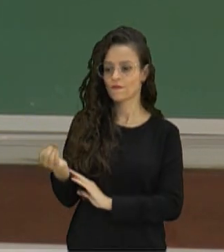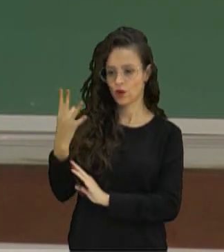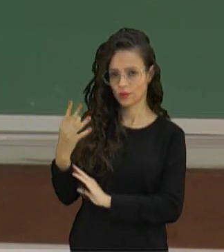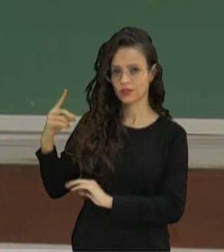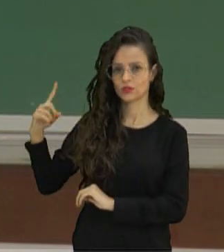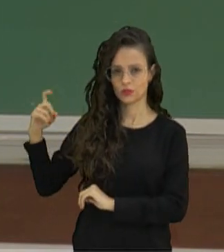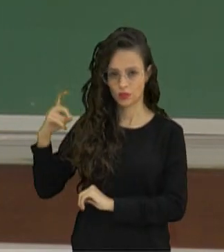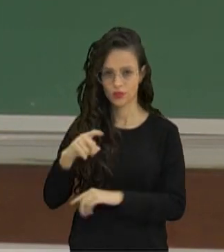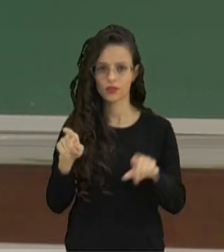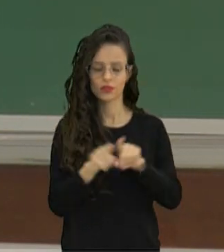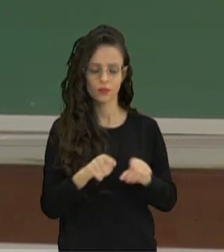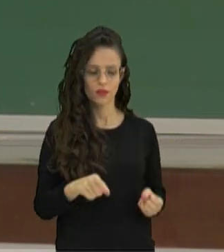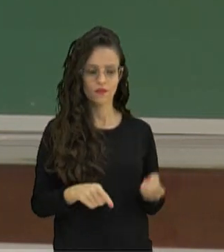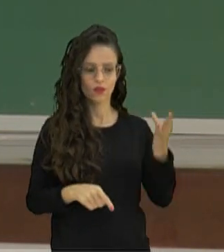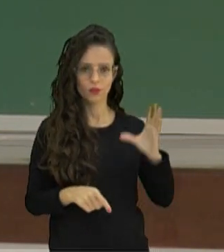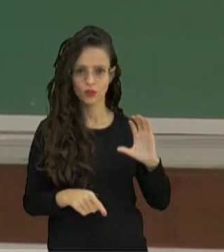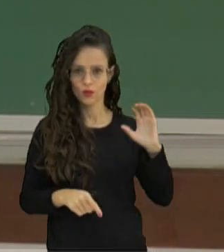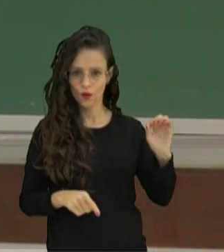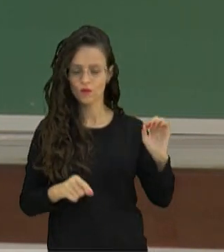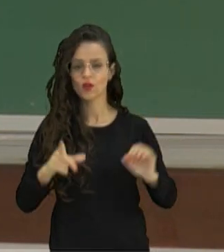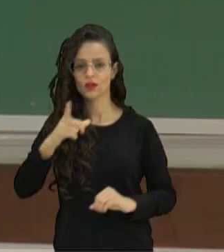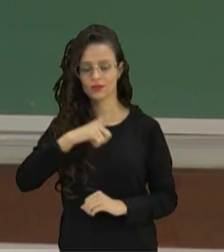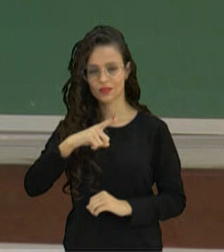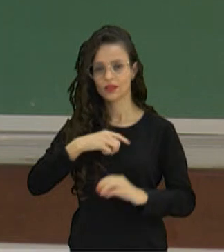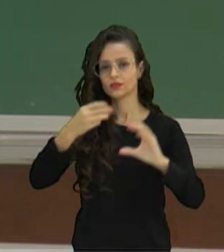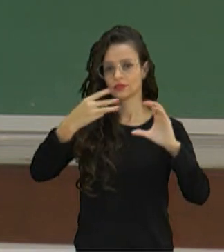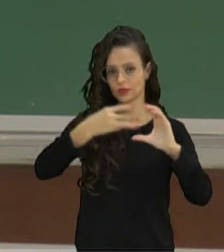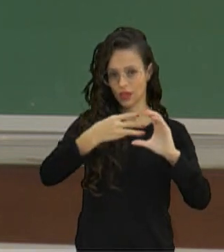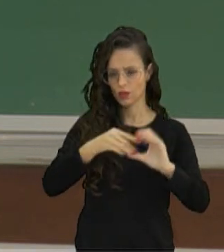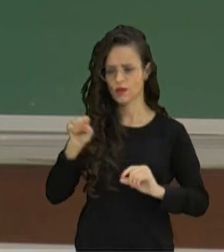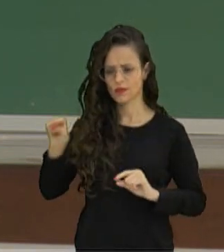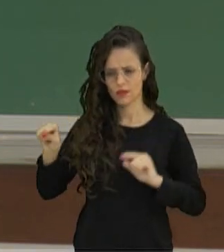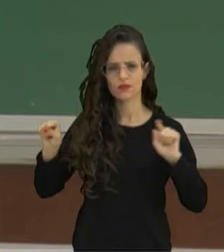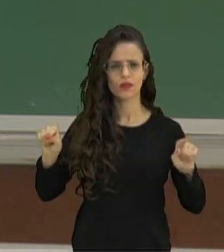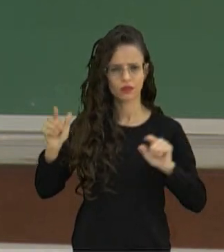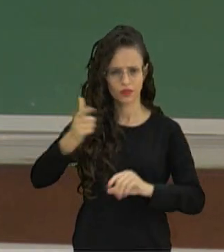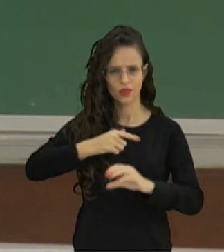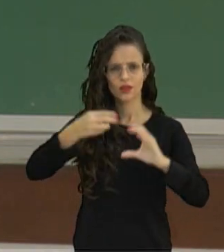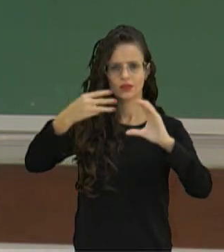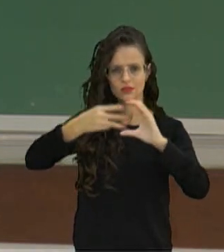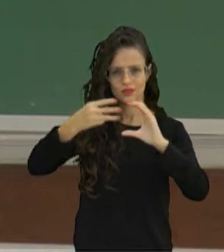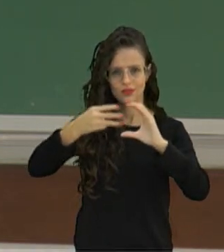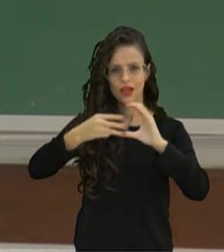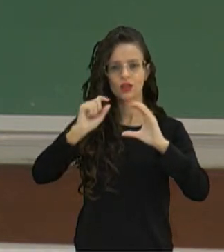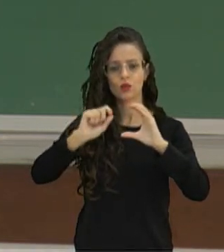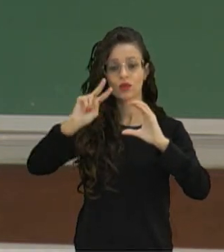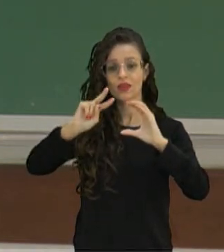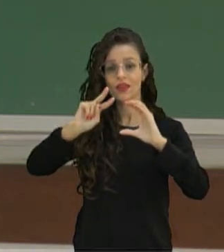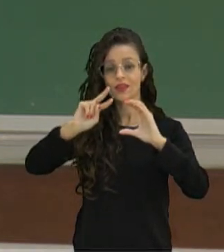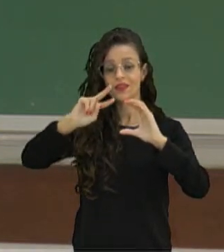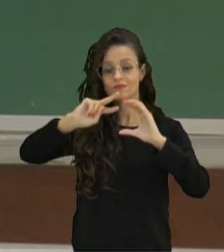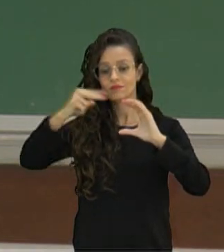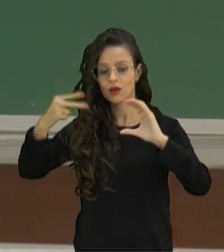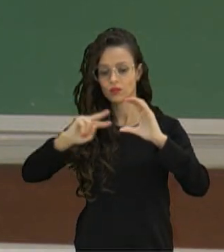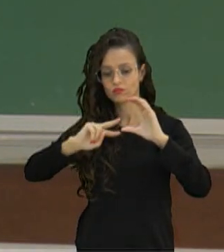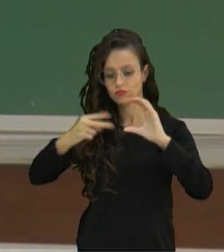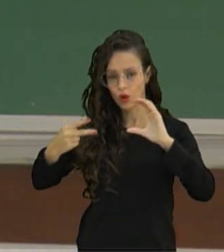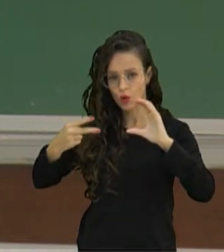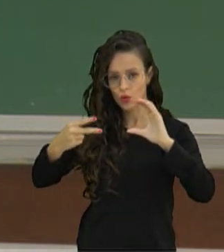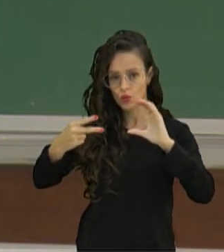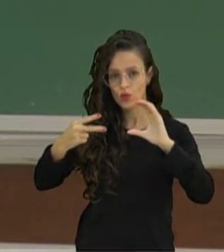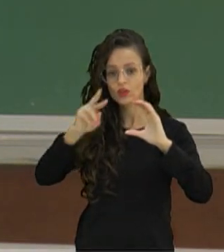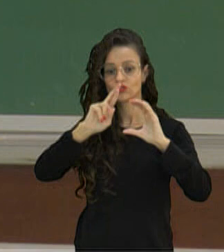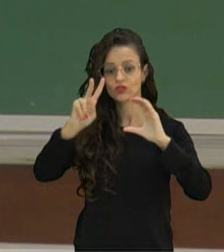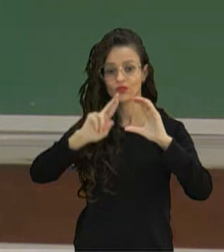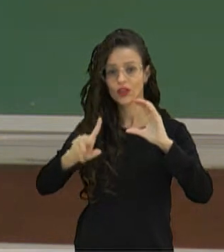na ovogênese, nós temos células que foram formadas, as haploides, a partir de células diploides,